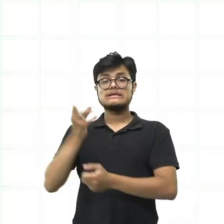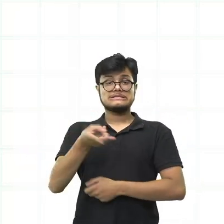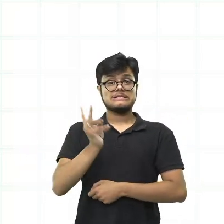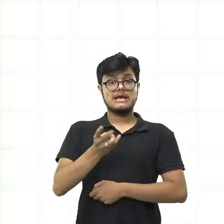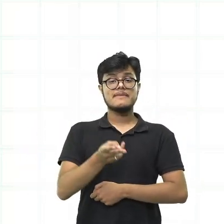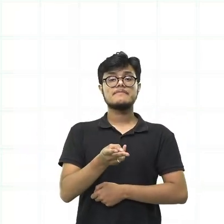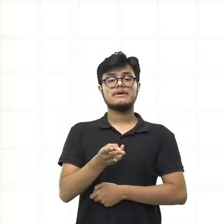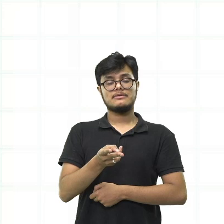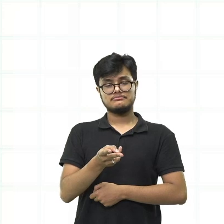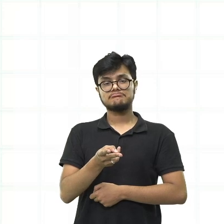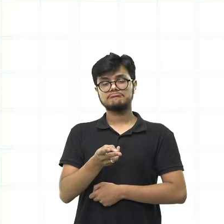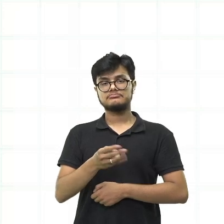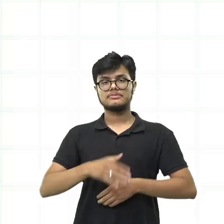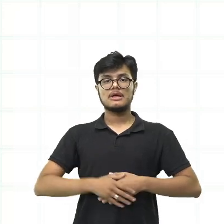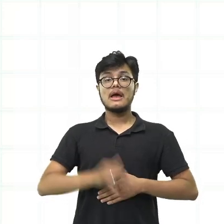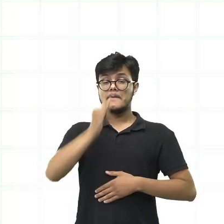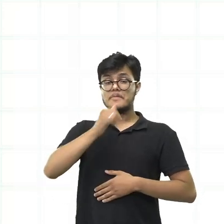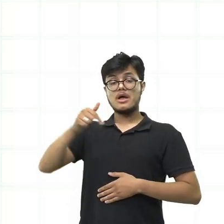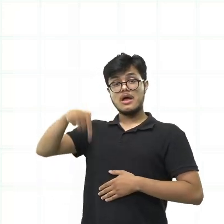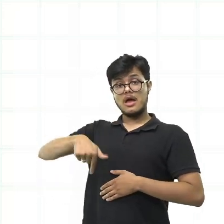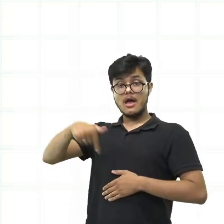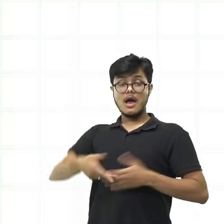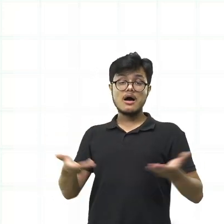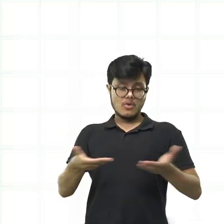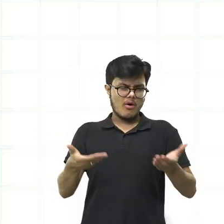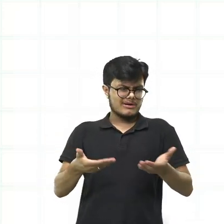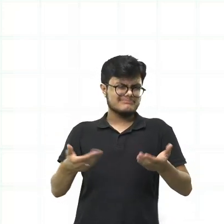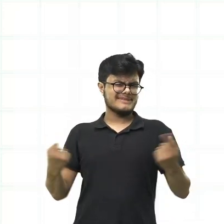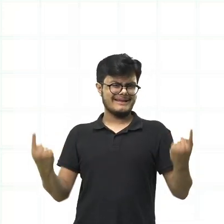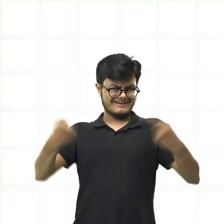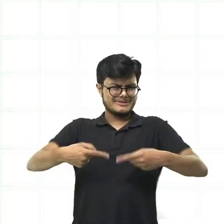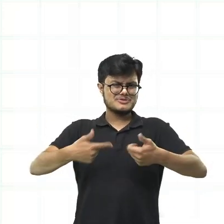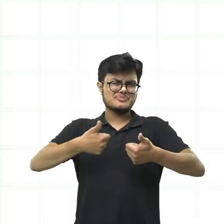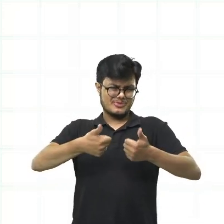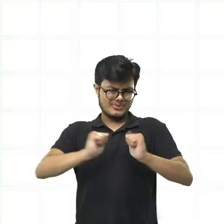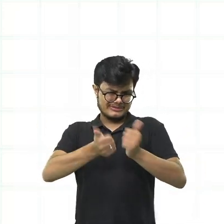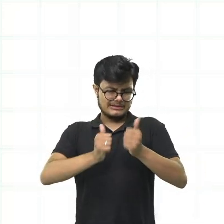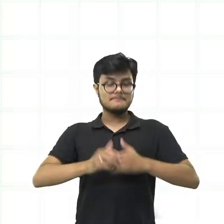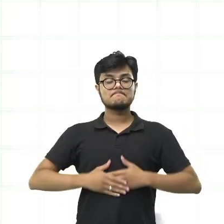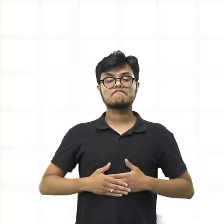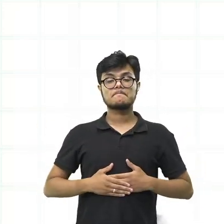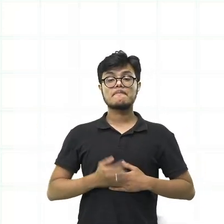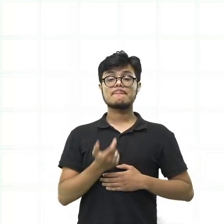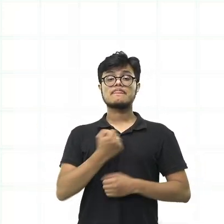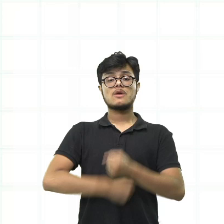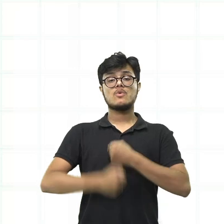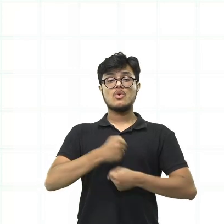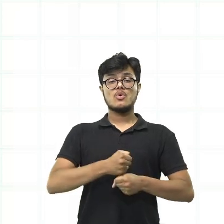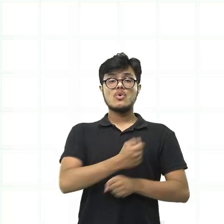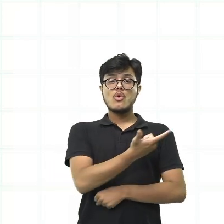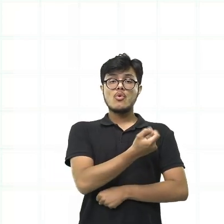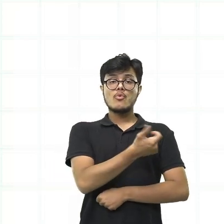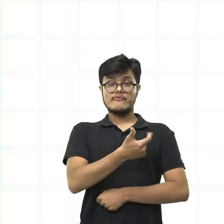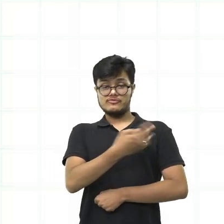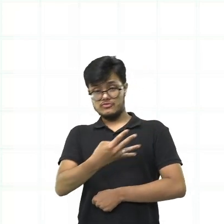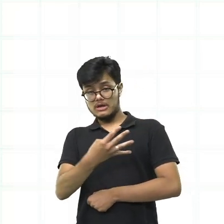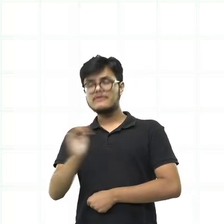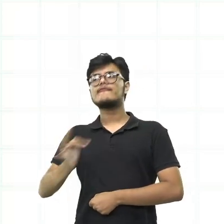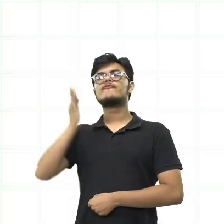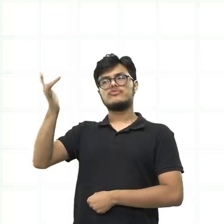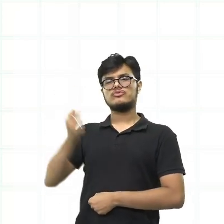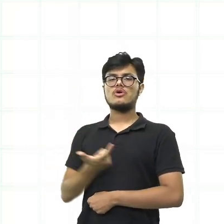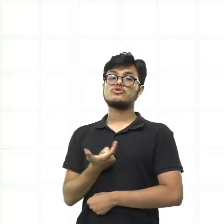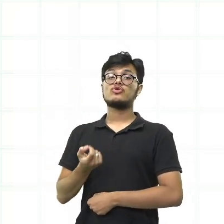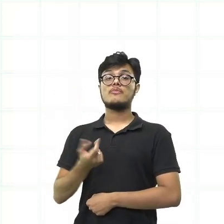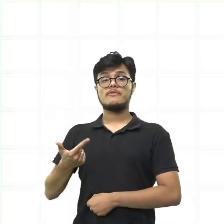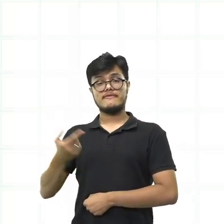assim como está acontecendo também os Jogos Olímpicos, né? No ano de 2024.